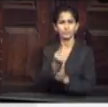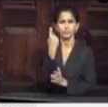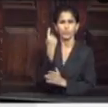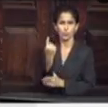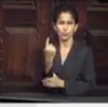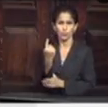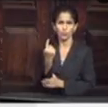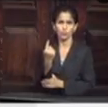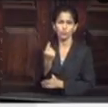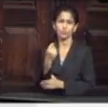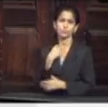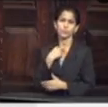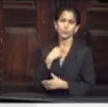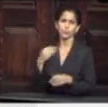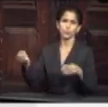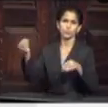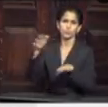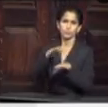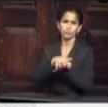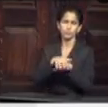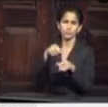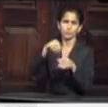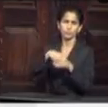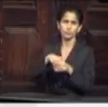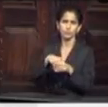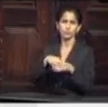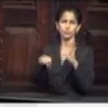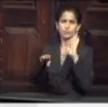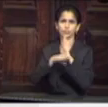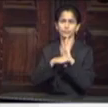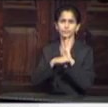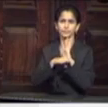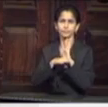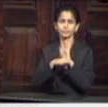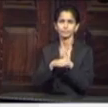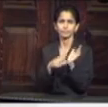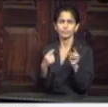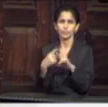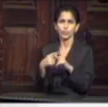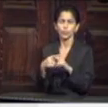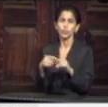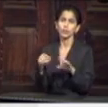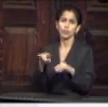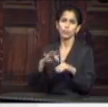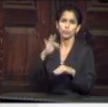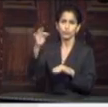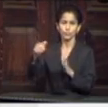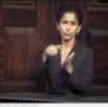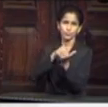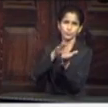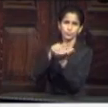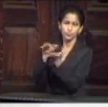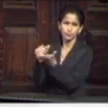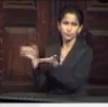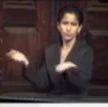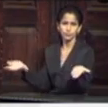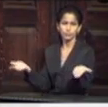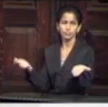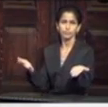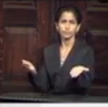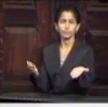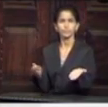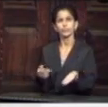delas não pode ser incluída no piso, porque isso vai provocar demissão de jornalistas. Esse